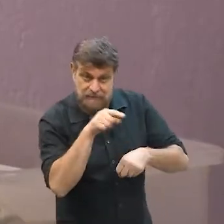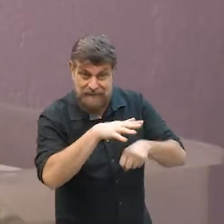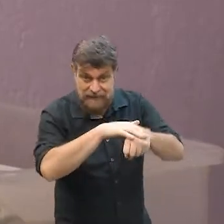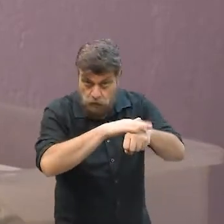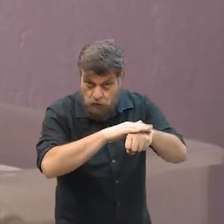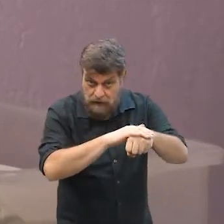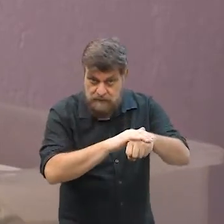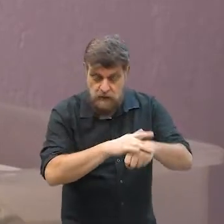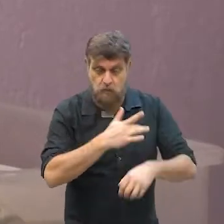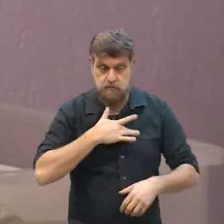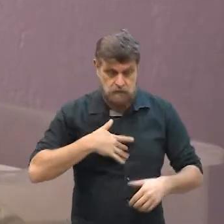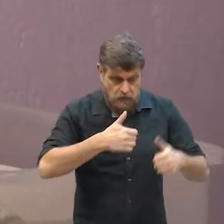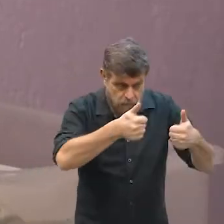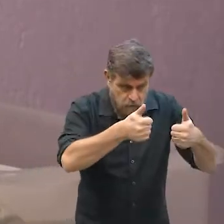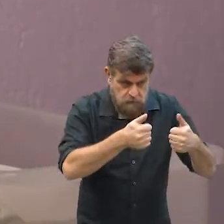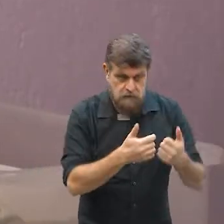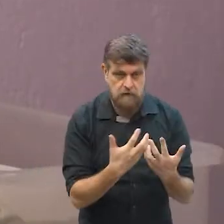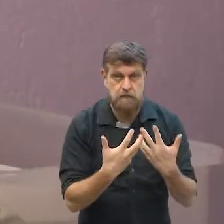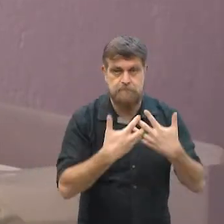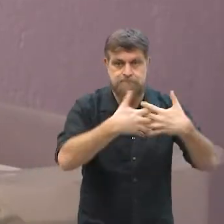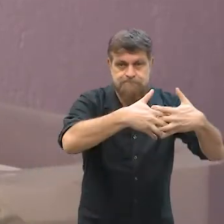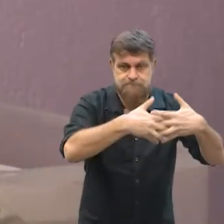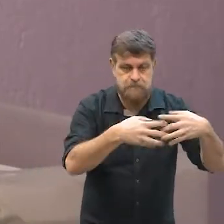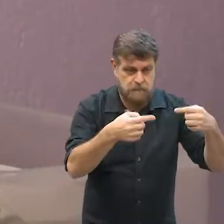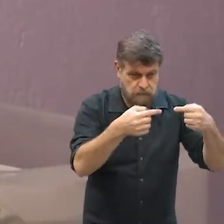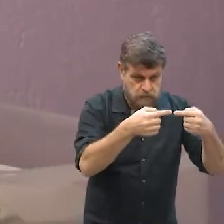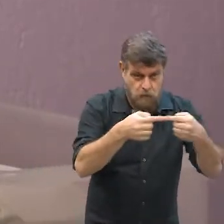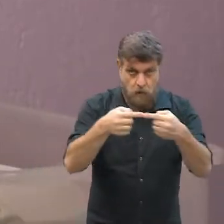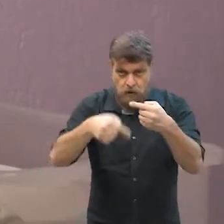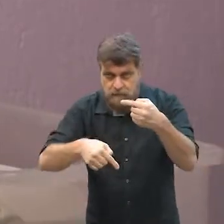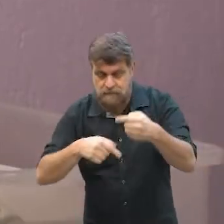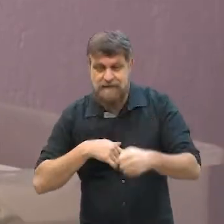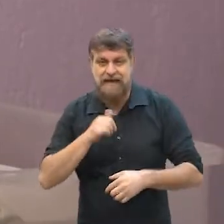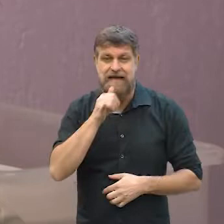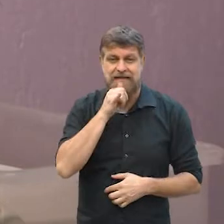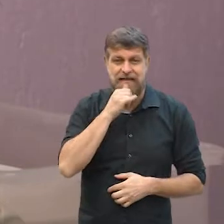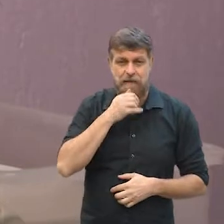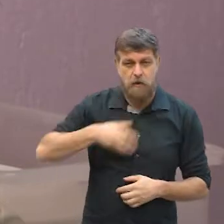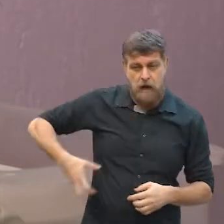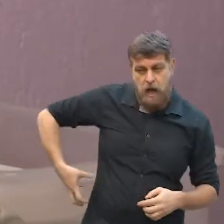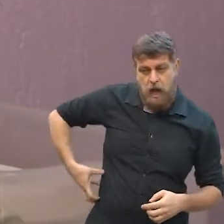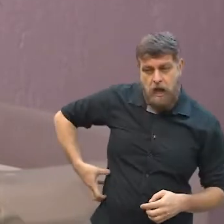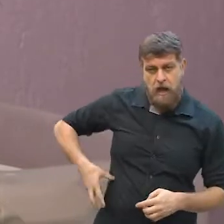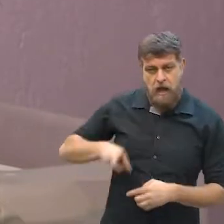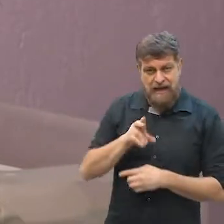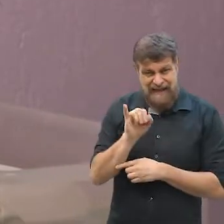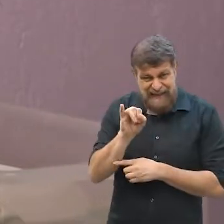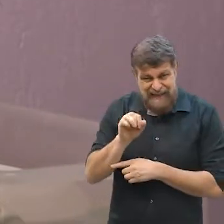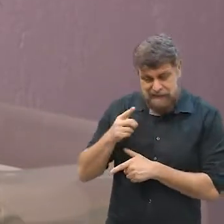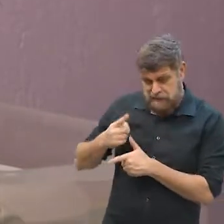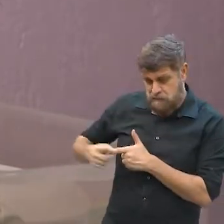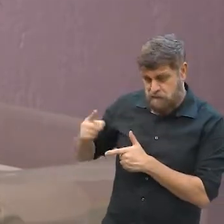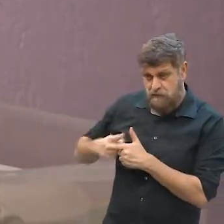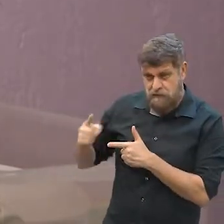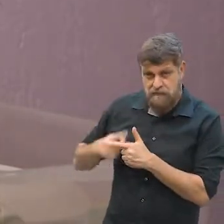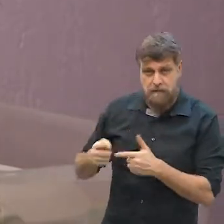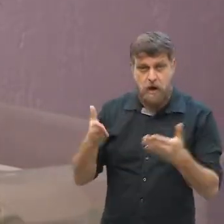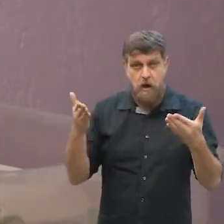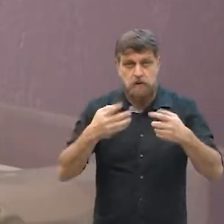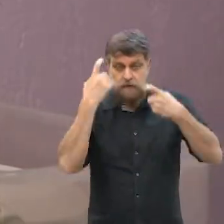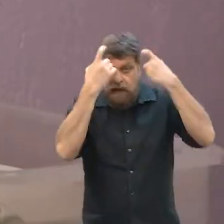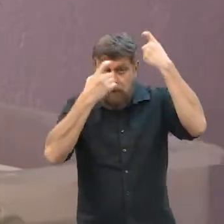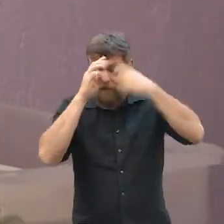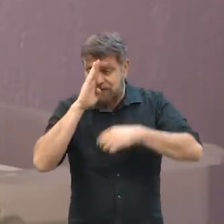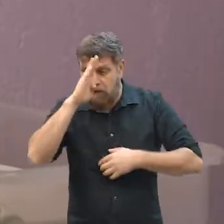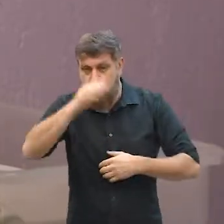não desse paciente, porque pode ser uma pessoa que tenha um problema renal, tá? Porque assim, hoje a preocupação maior